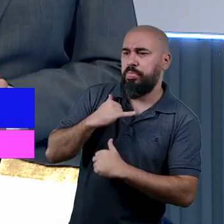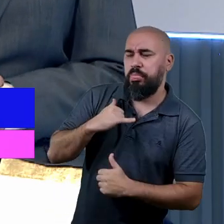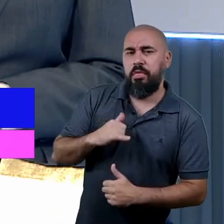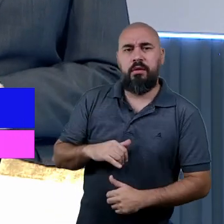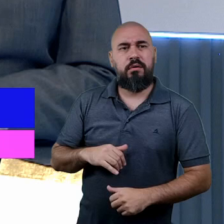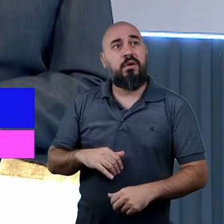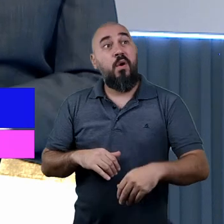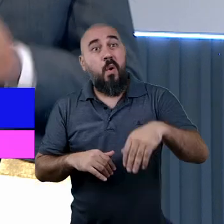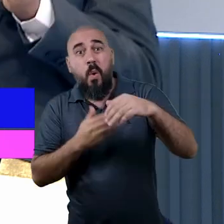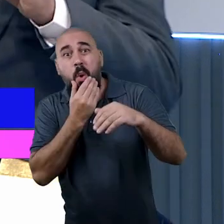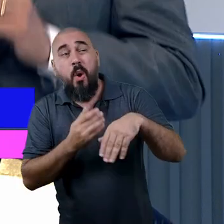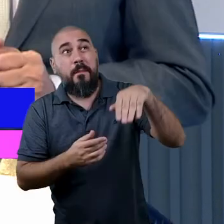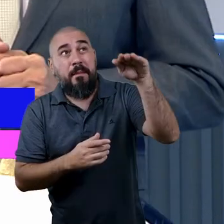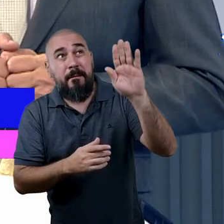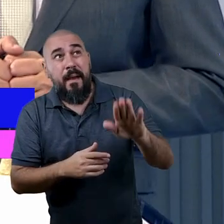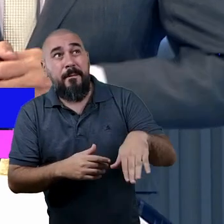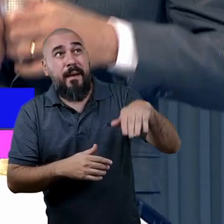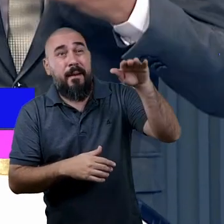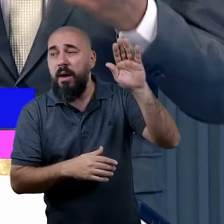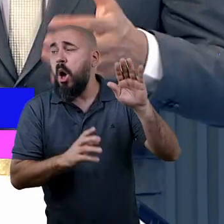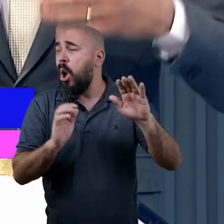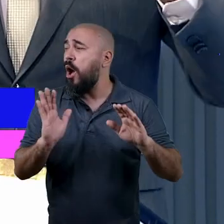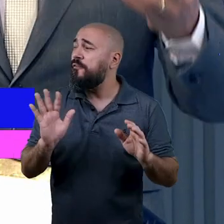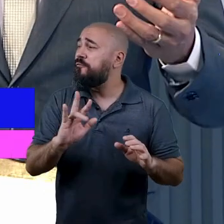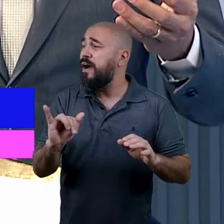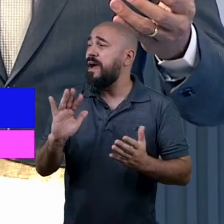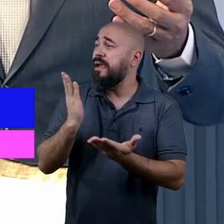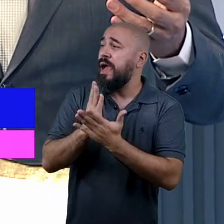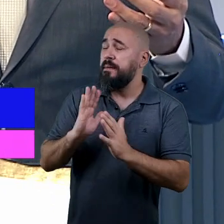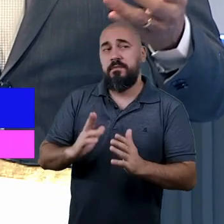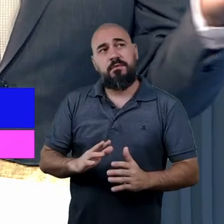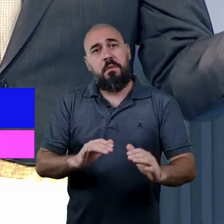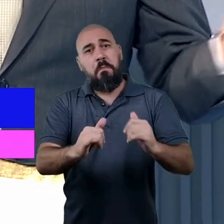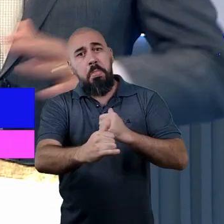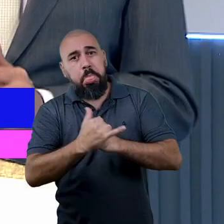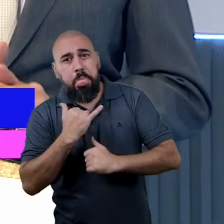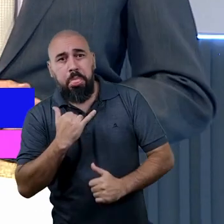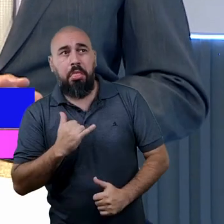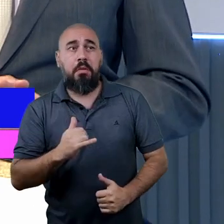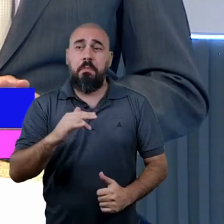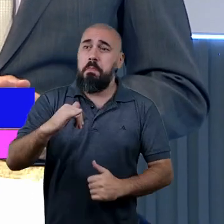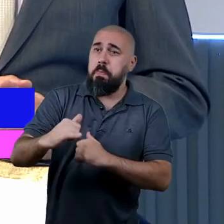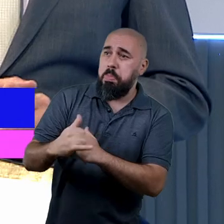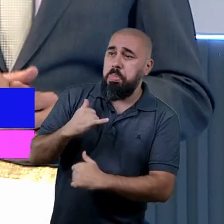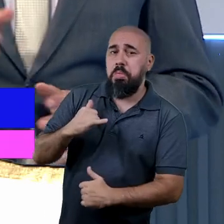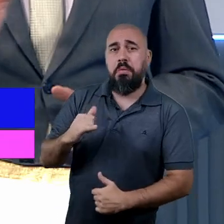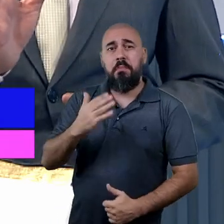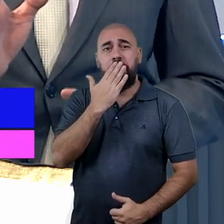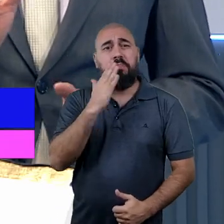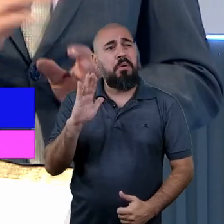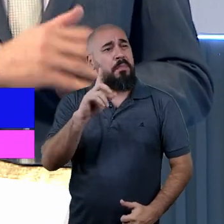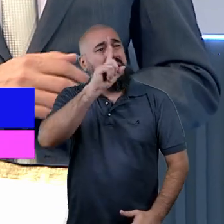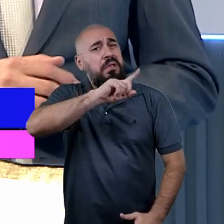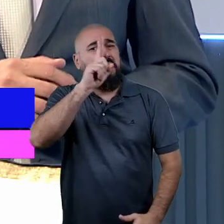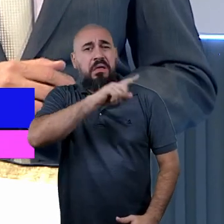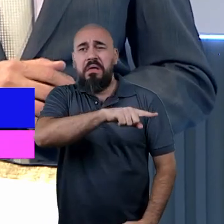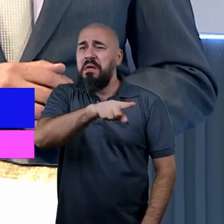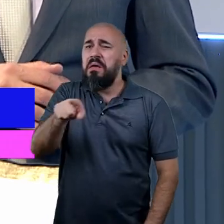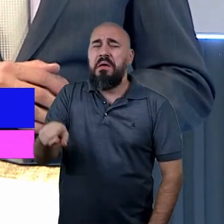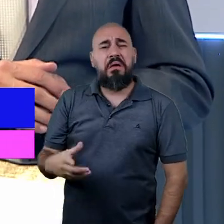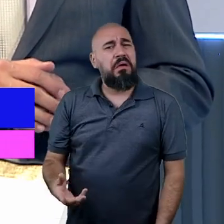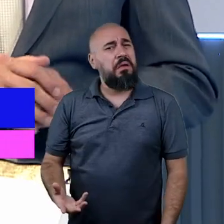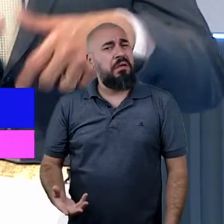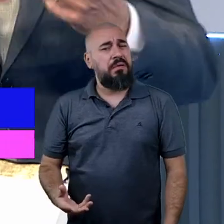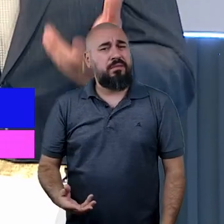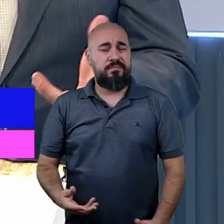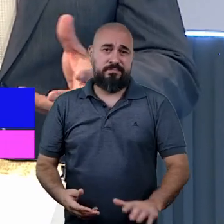aí. Mas muitas vezes, as promessas humanas não acontecem. E não é que não acontece porque